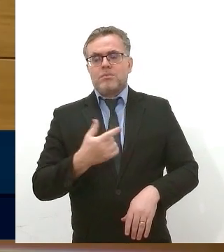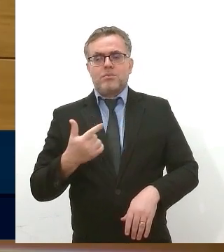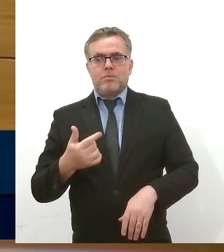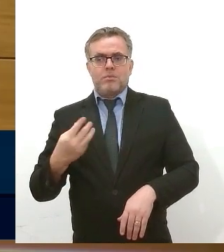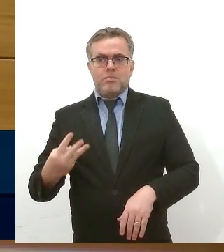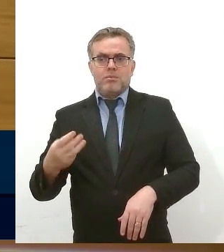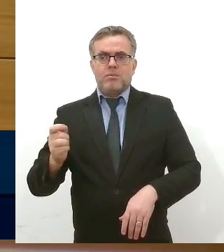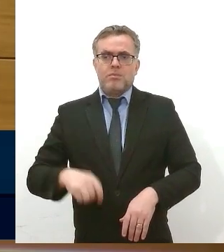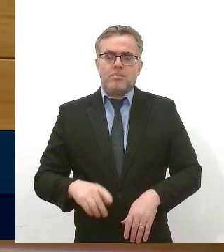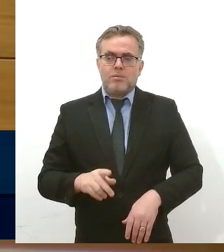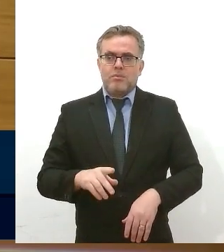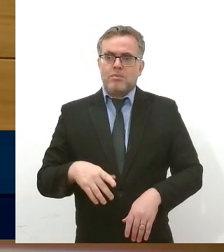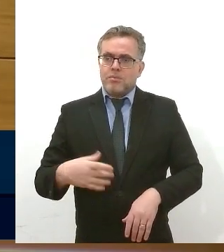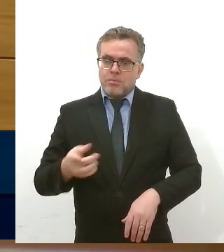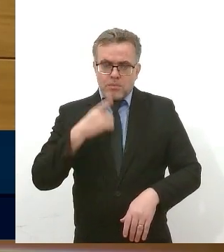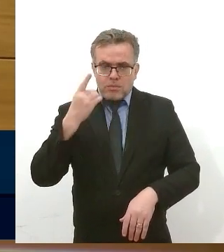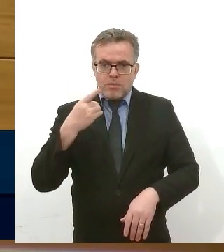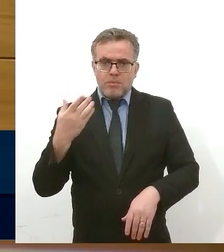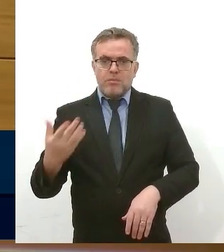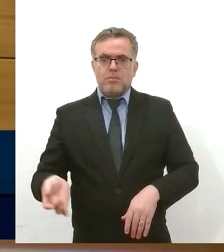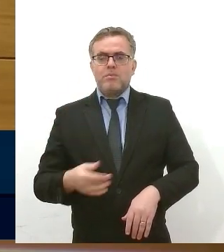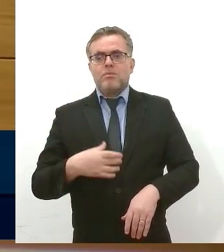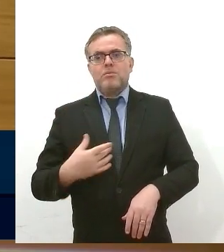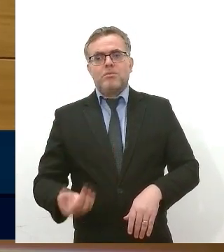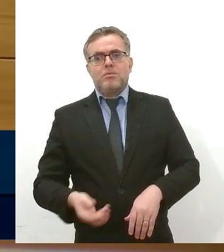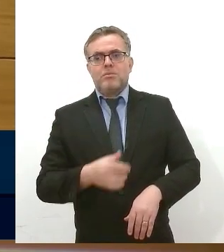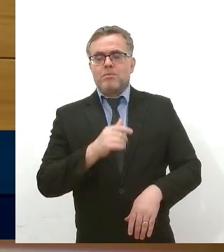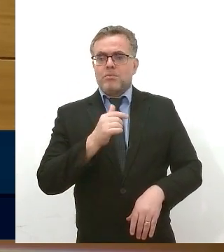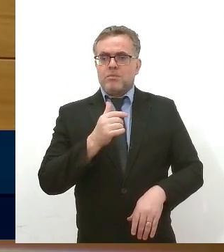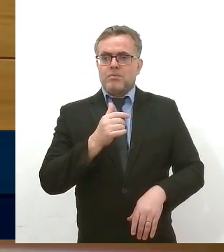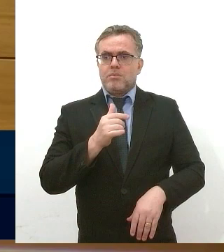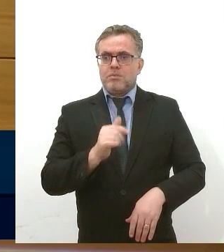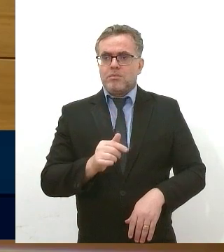Requerimento de convite número 7/2023, Áurea Ribeiro.